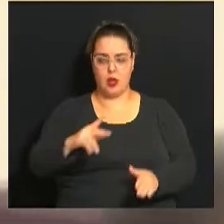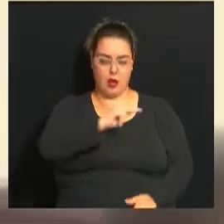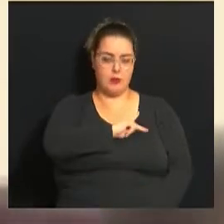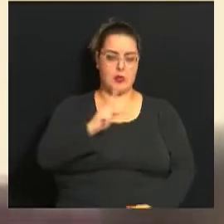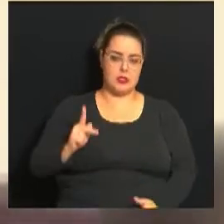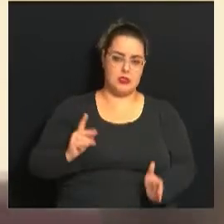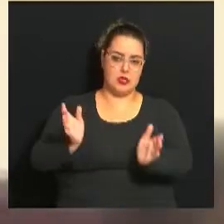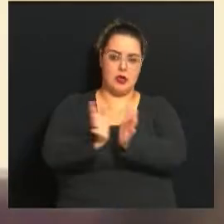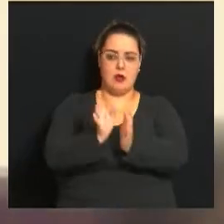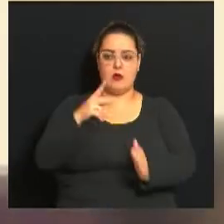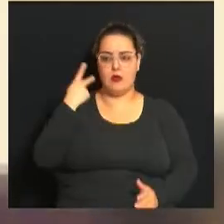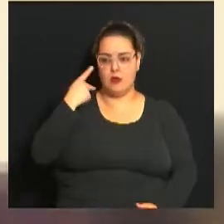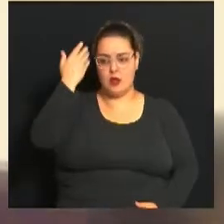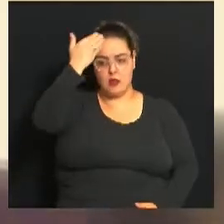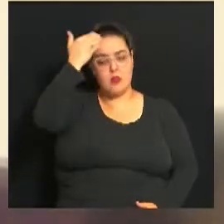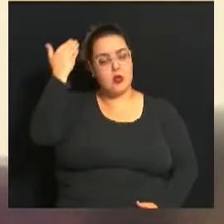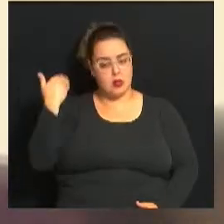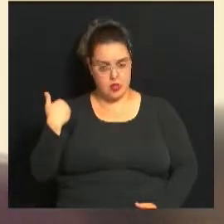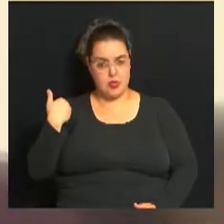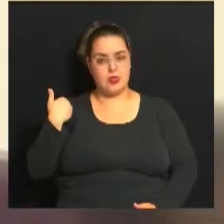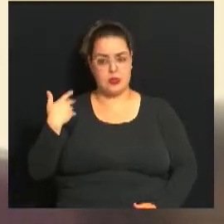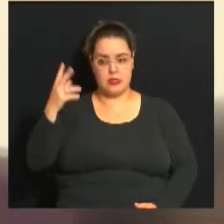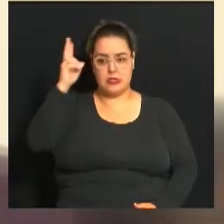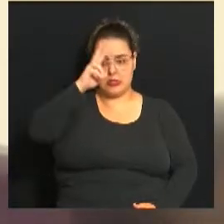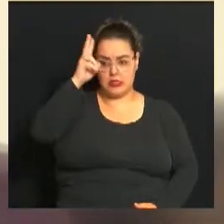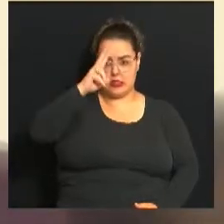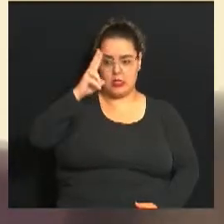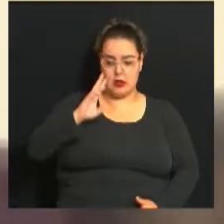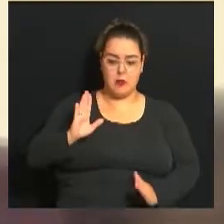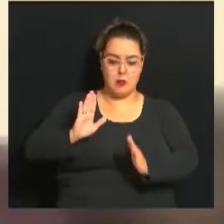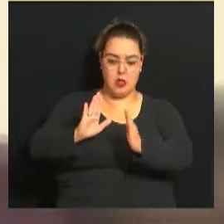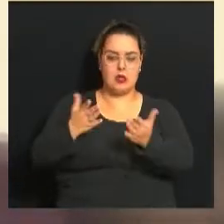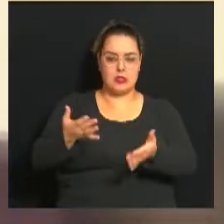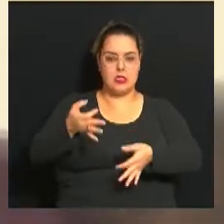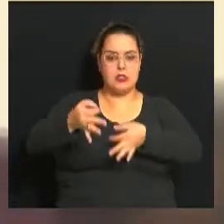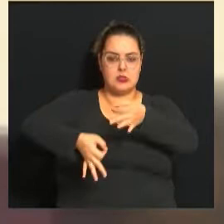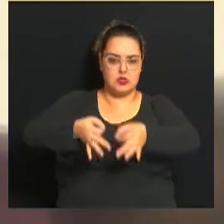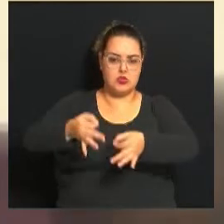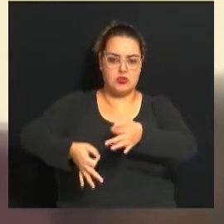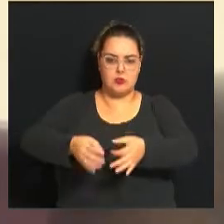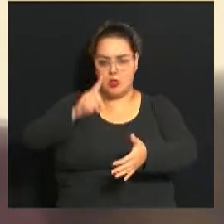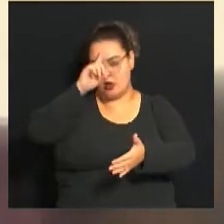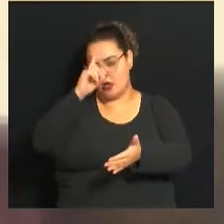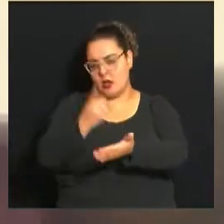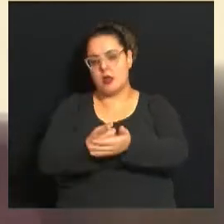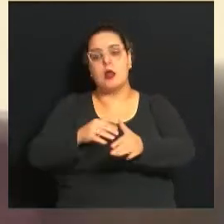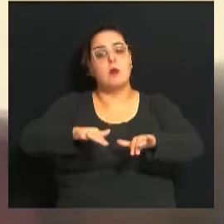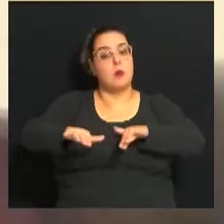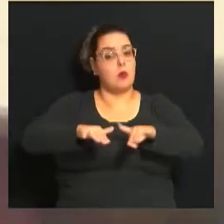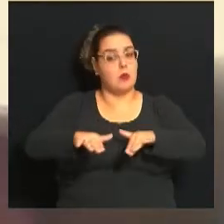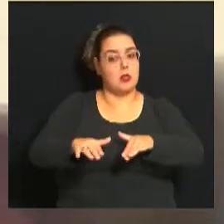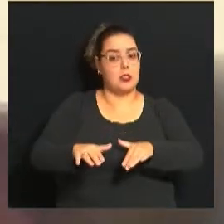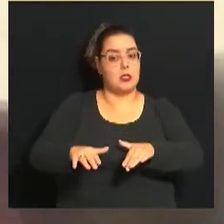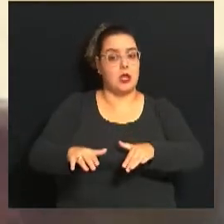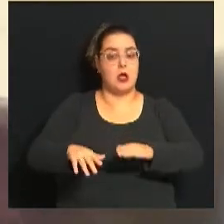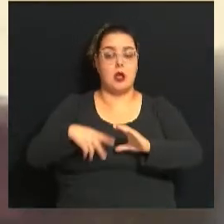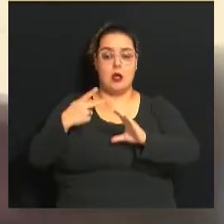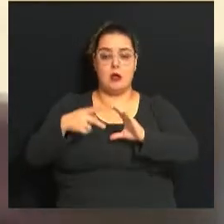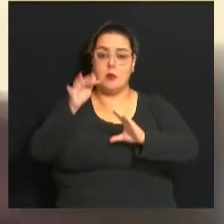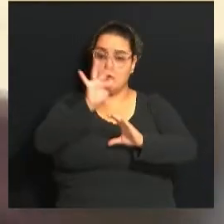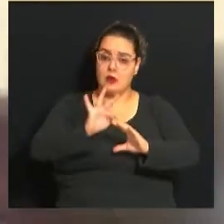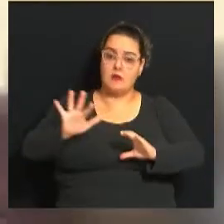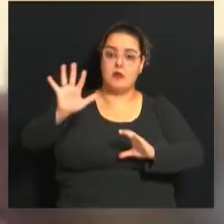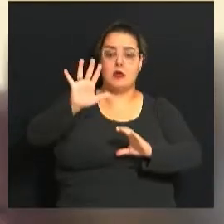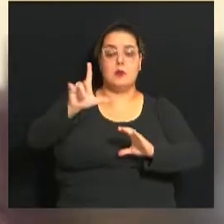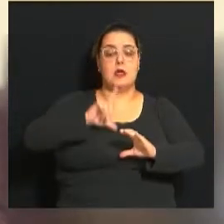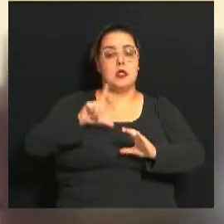vereadora Débora Palermo, lembrou que, diante desse julgamento, há um movimento na Câmara Federal para que haja uma